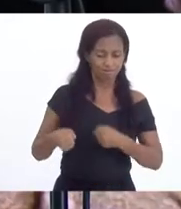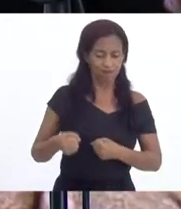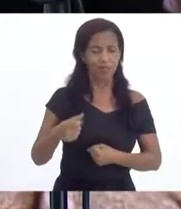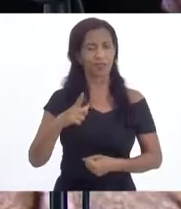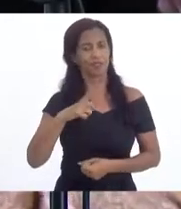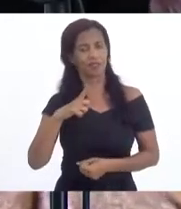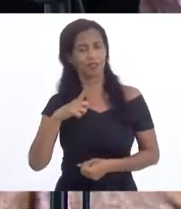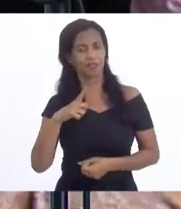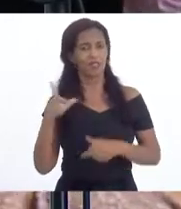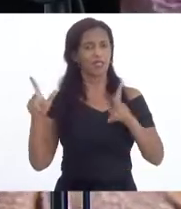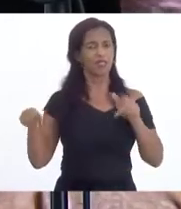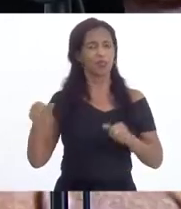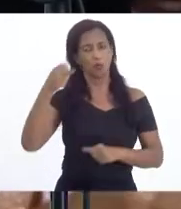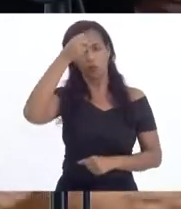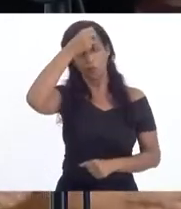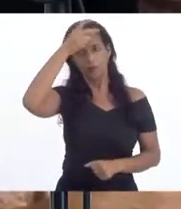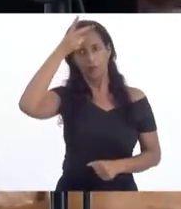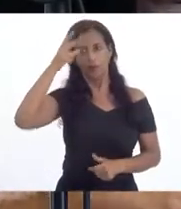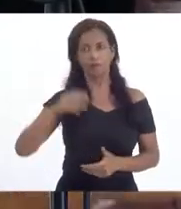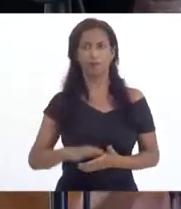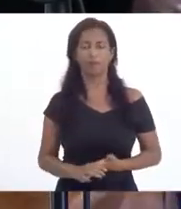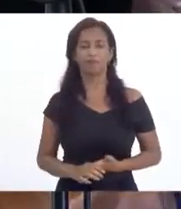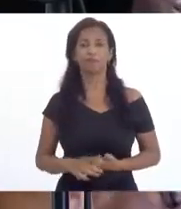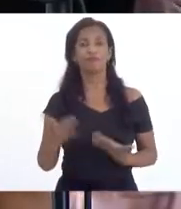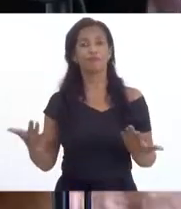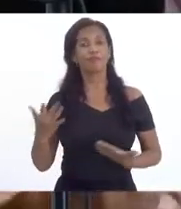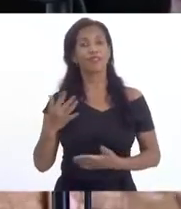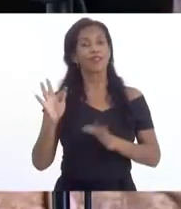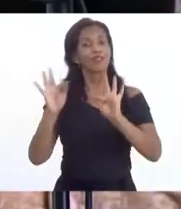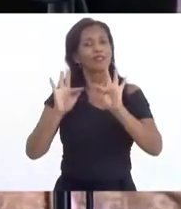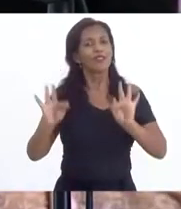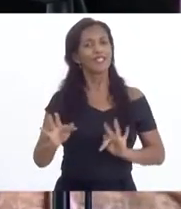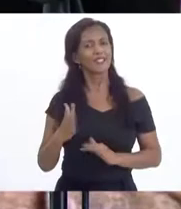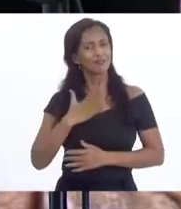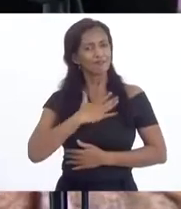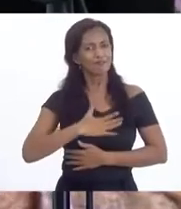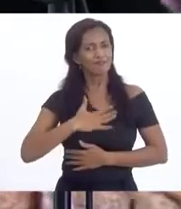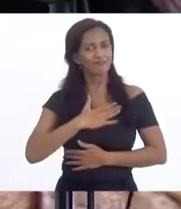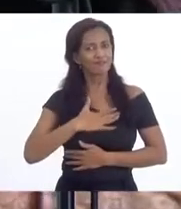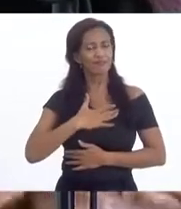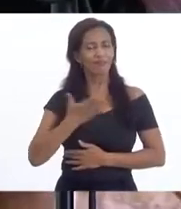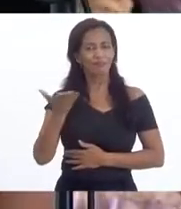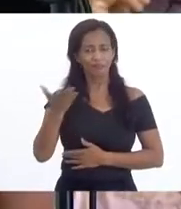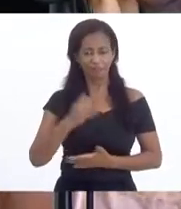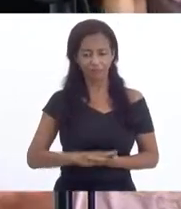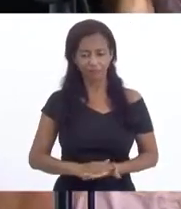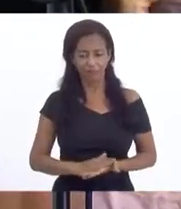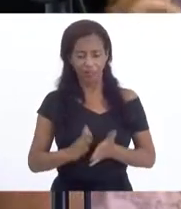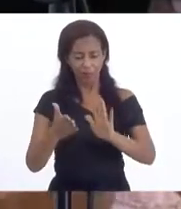tenho, assim como a nossa prefeita. A gente fica muito feliz com essa